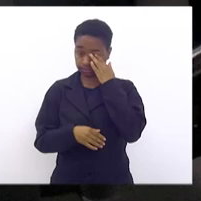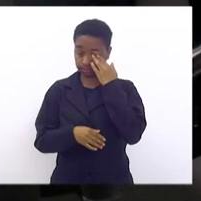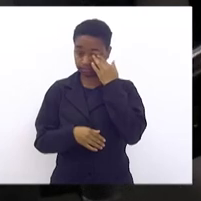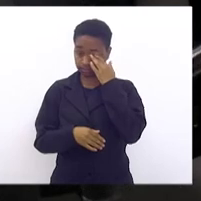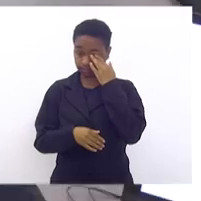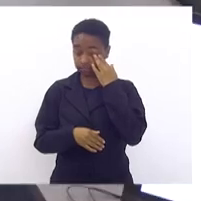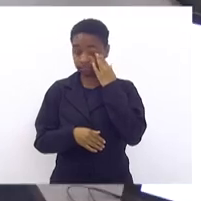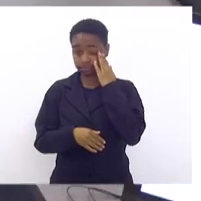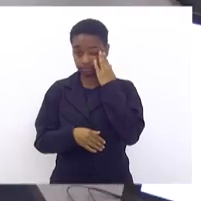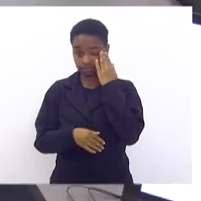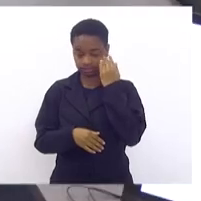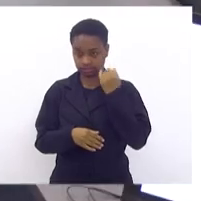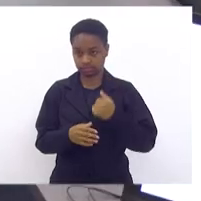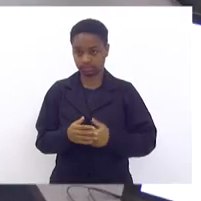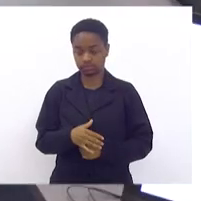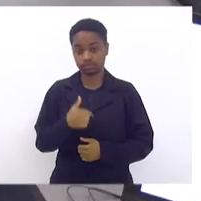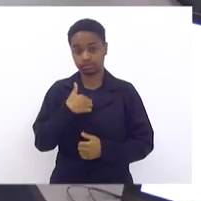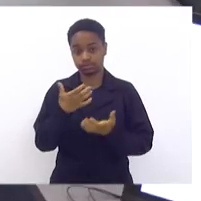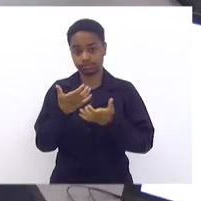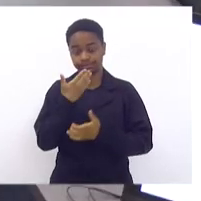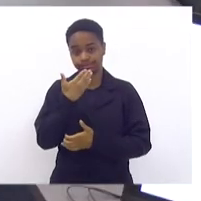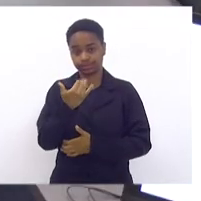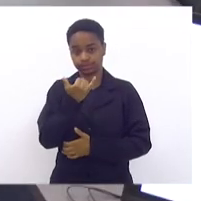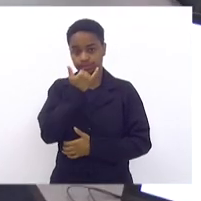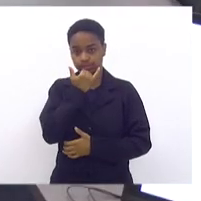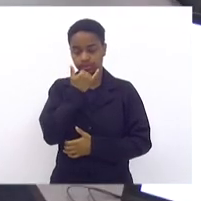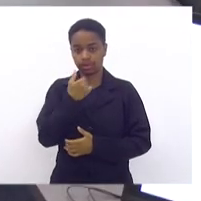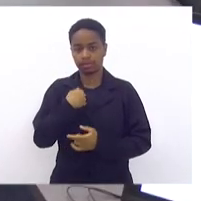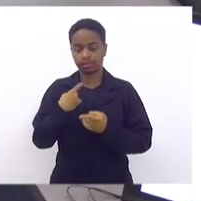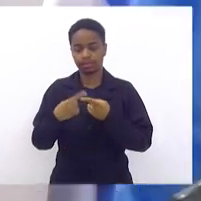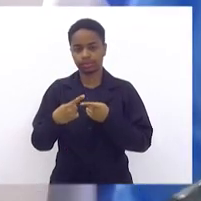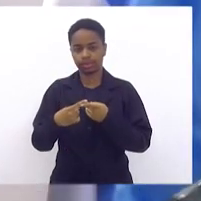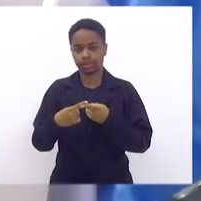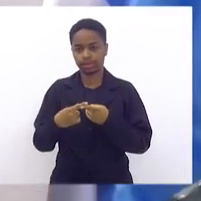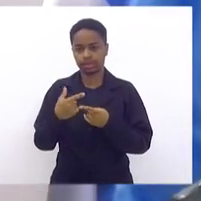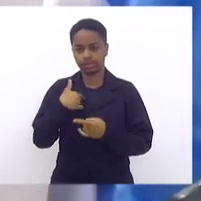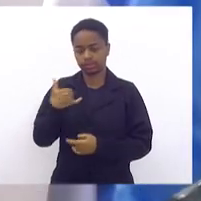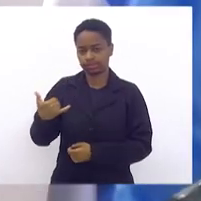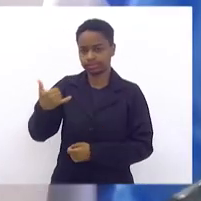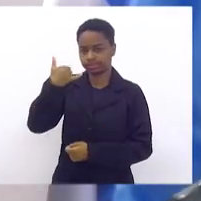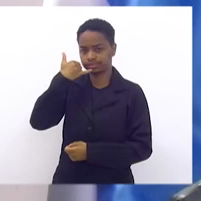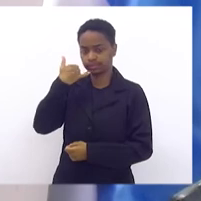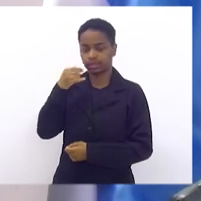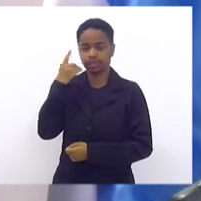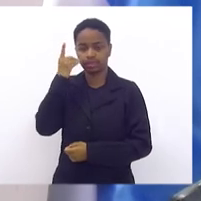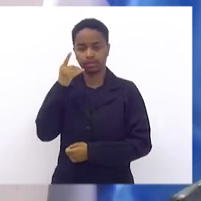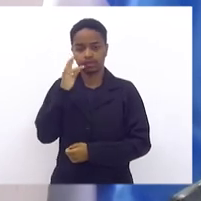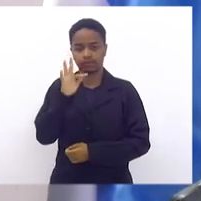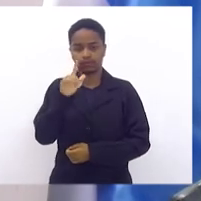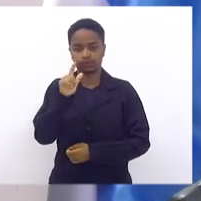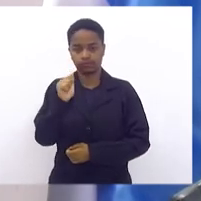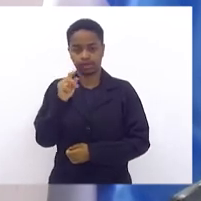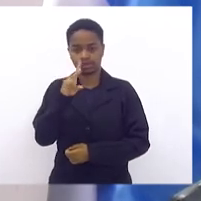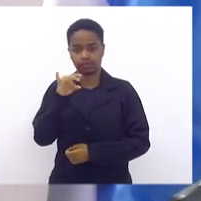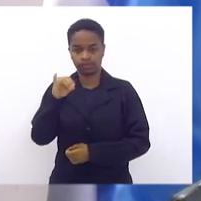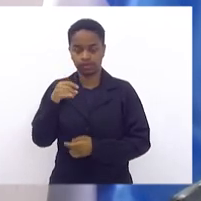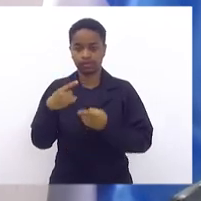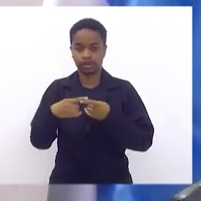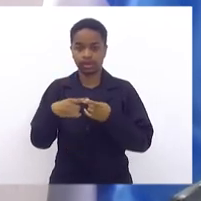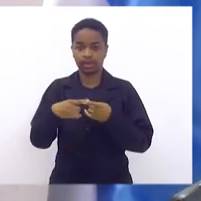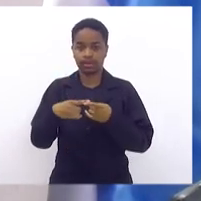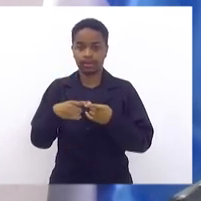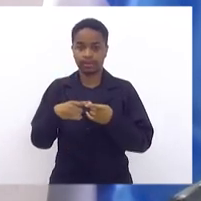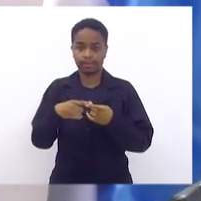deputado. Bom, quero pedir desculpas, mas eu saí para atender o deputado Flávio Serafini, que é presidente do PSOL, em